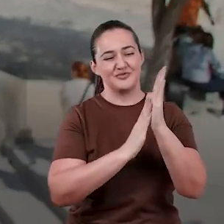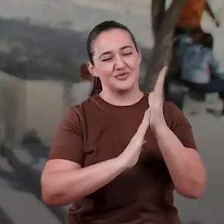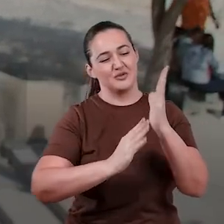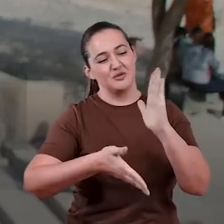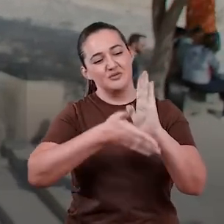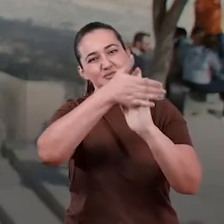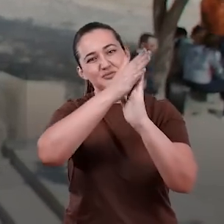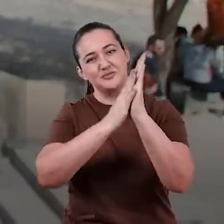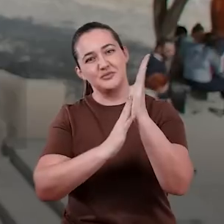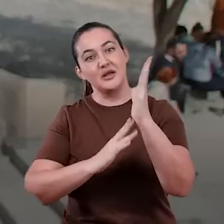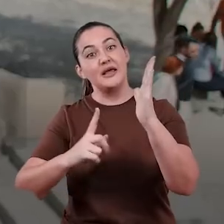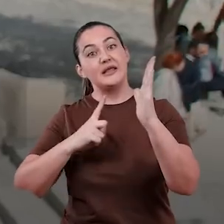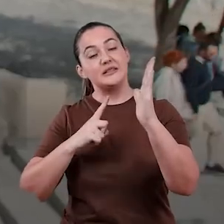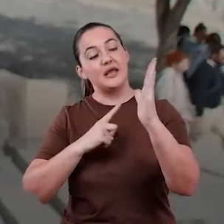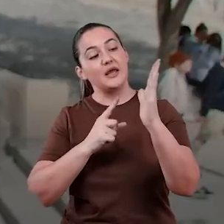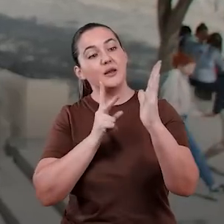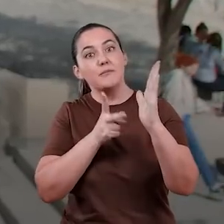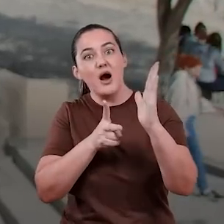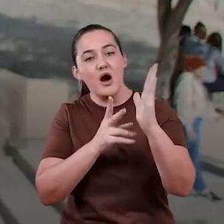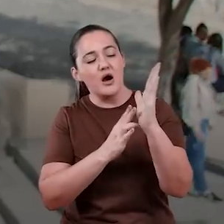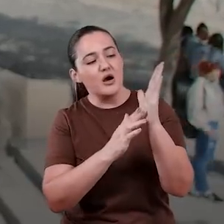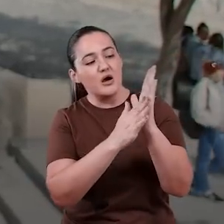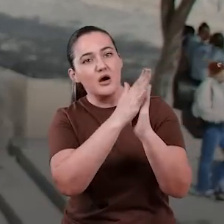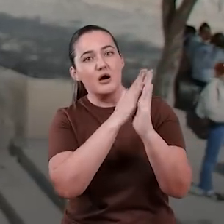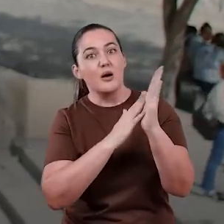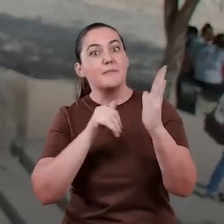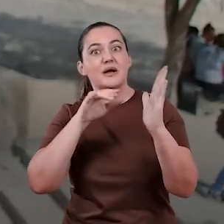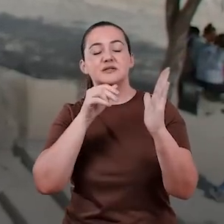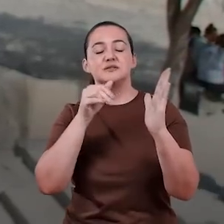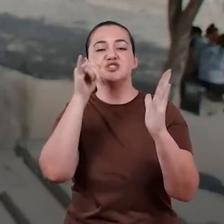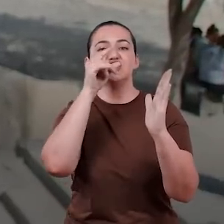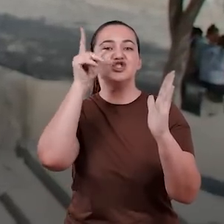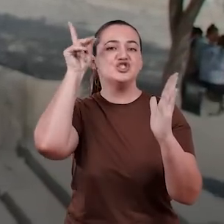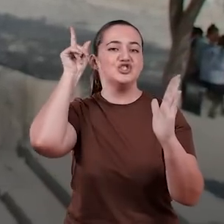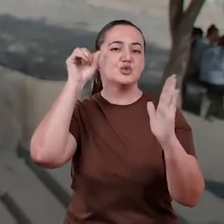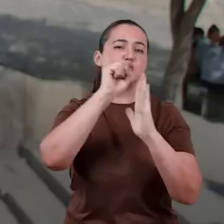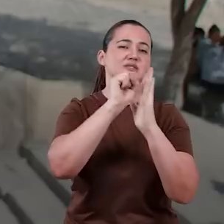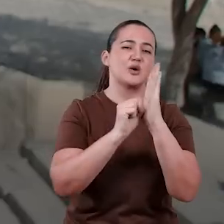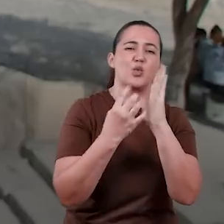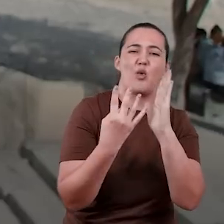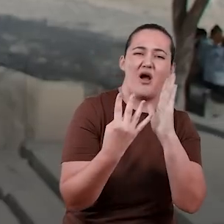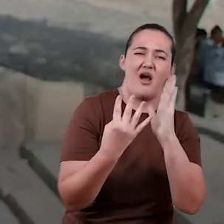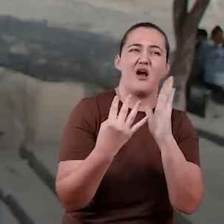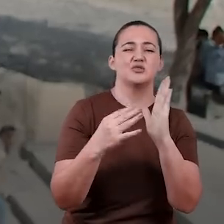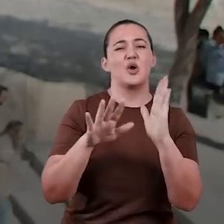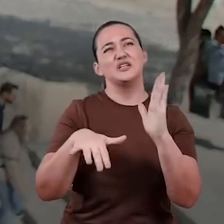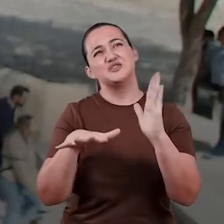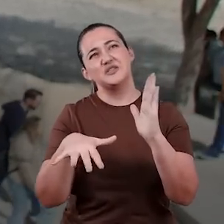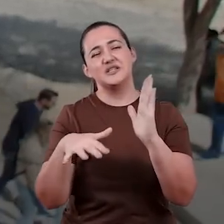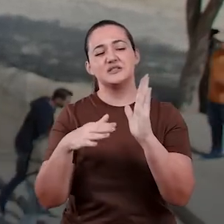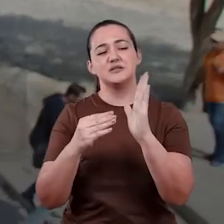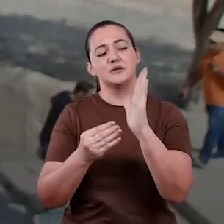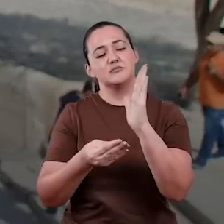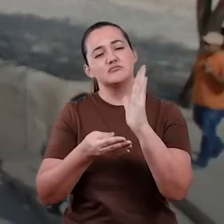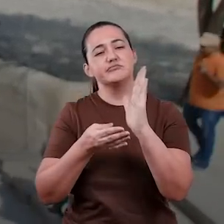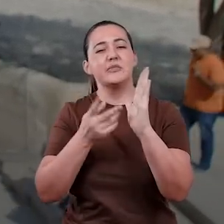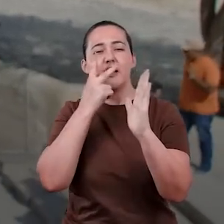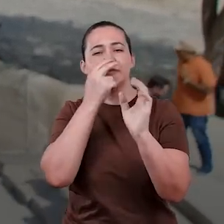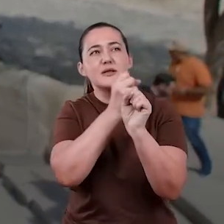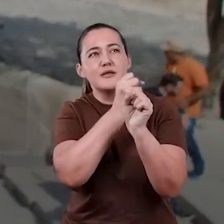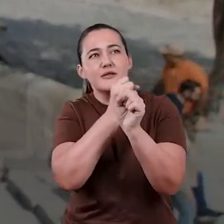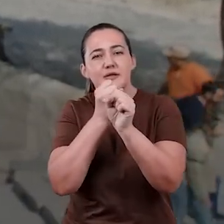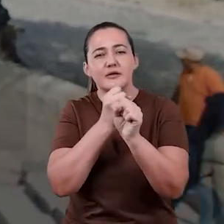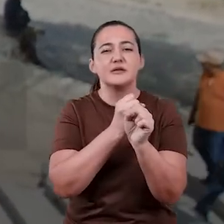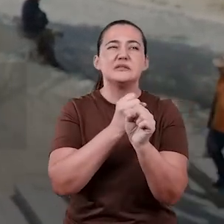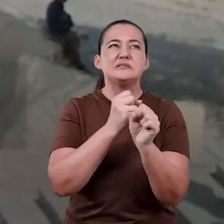ou afrescos muito bem preservados, alguns mais antigos, do IV século, outros mais sofisticados, do